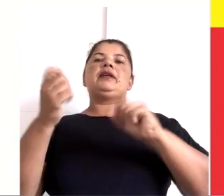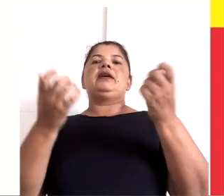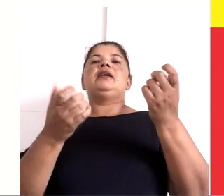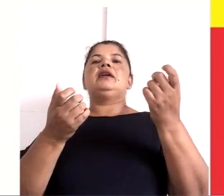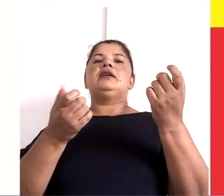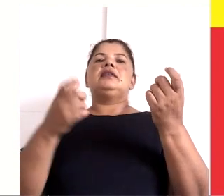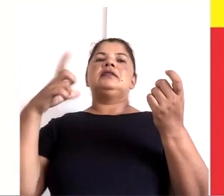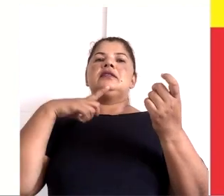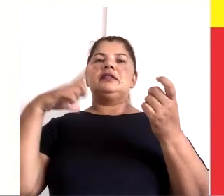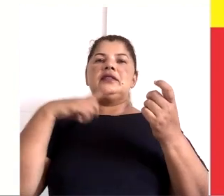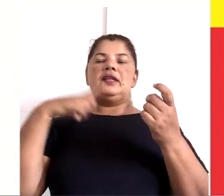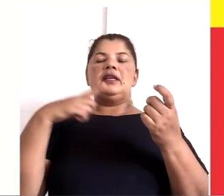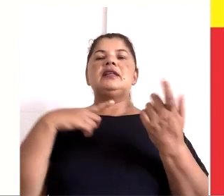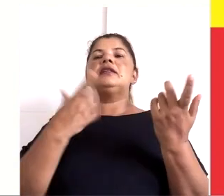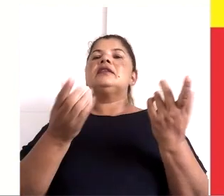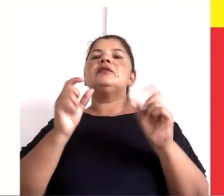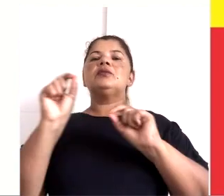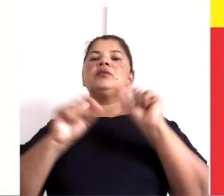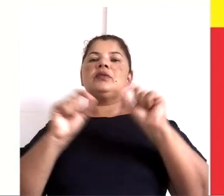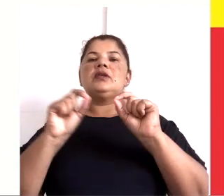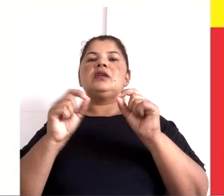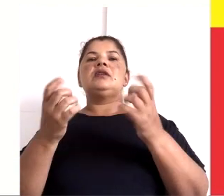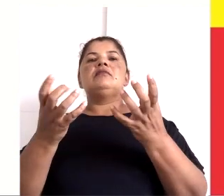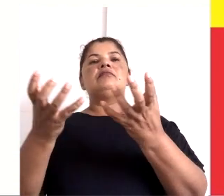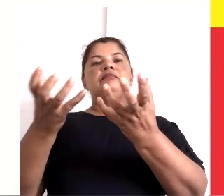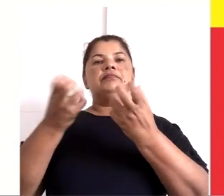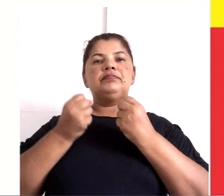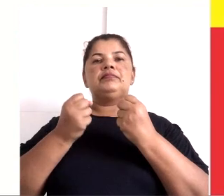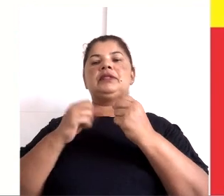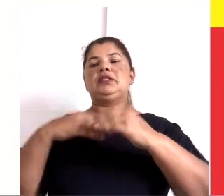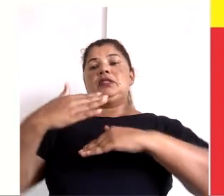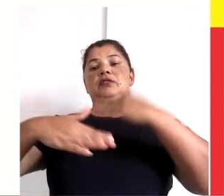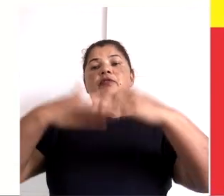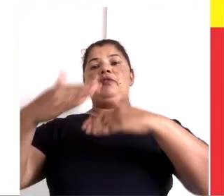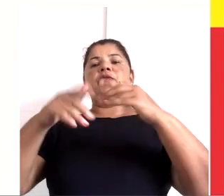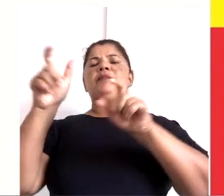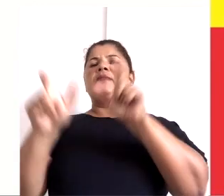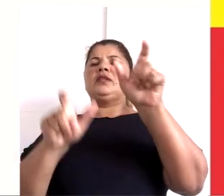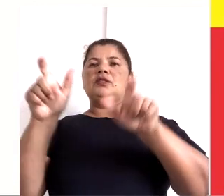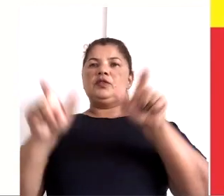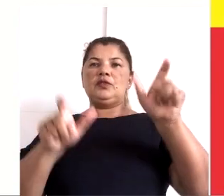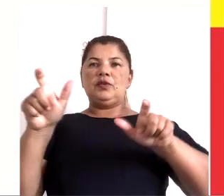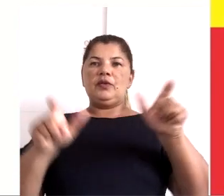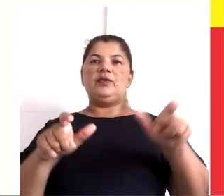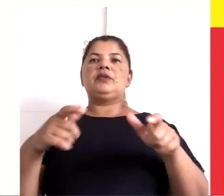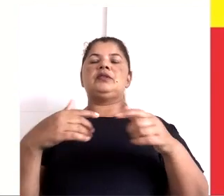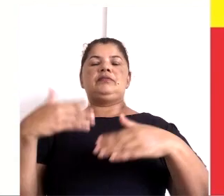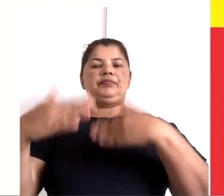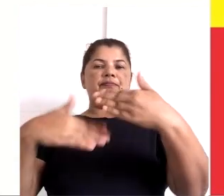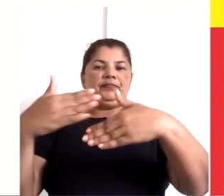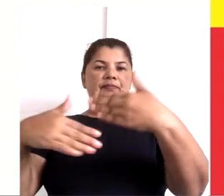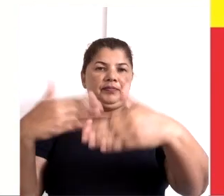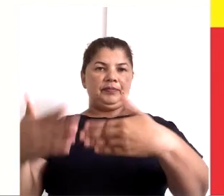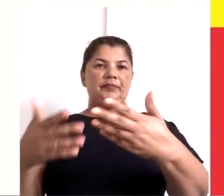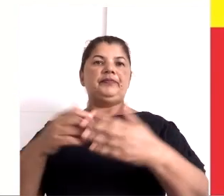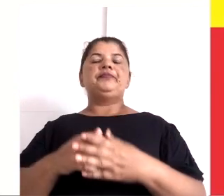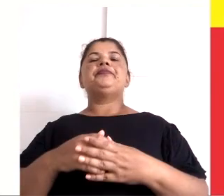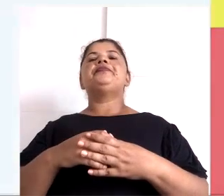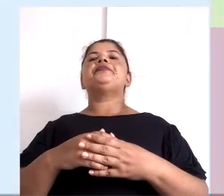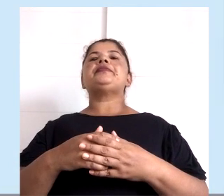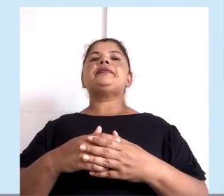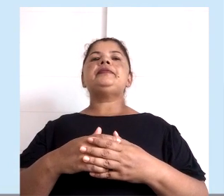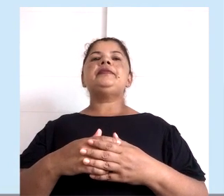indústria automobilística, ela recebeu, né, ela desenvolveu muitas pessoas em seu nível de produção. Ok? Olha para mim,